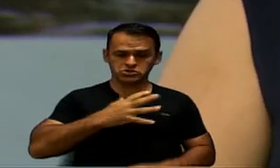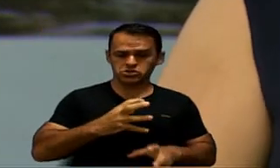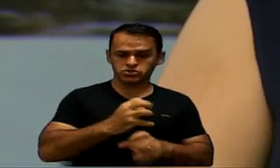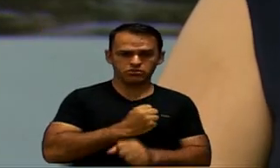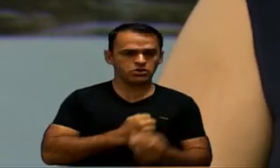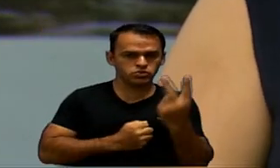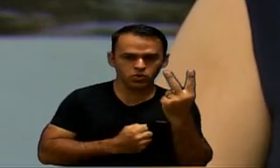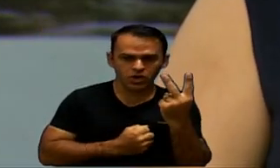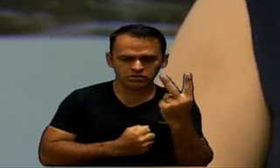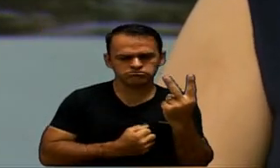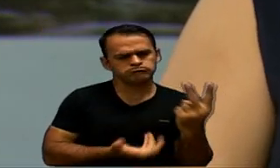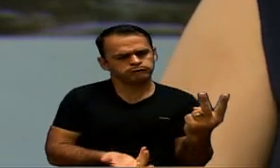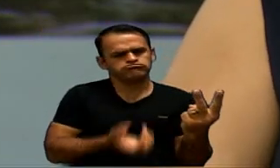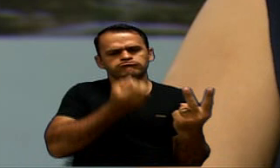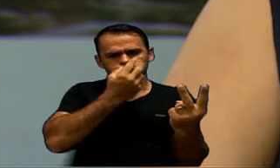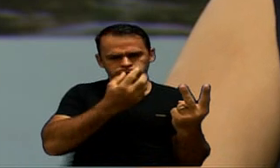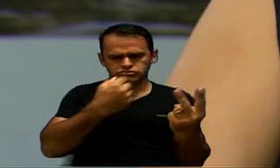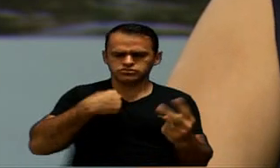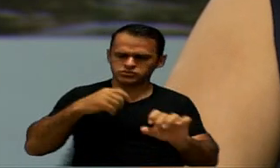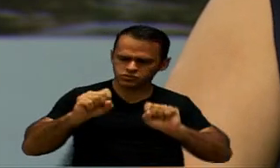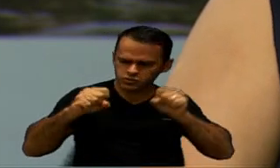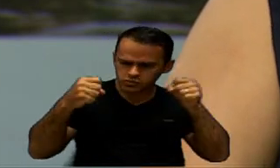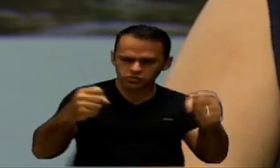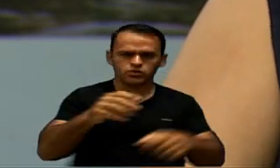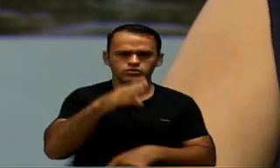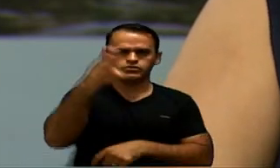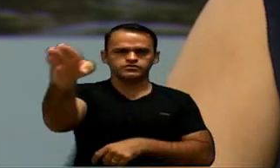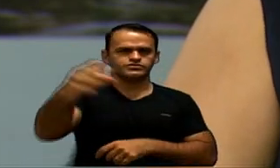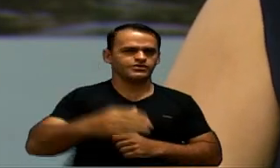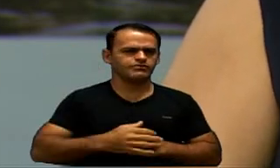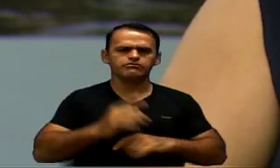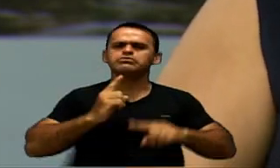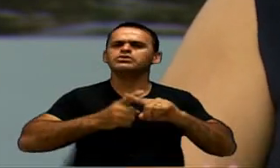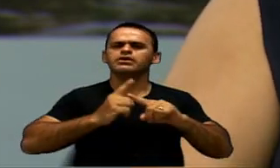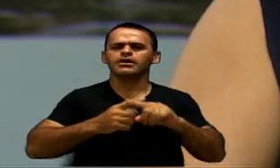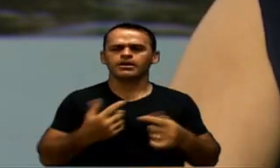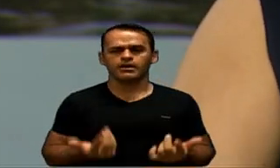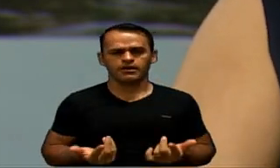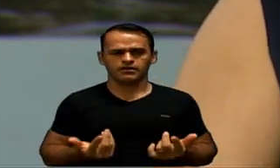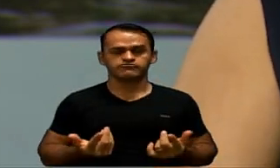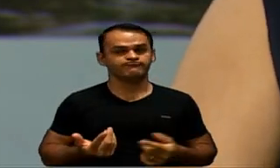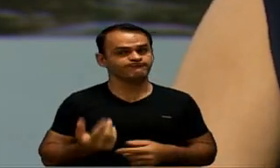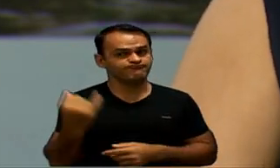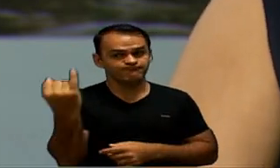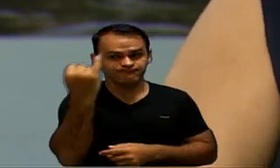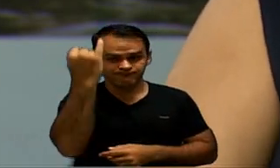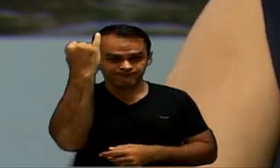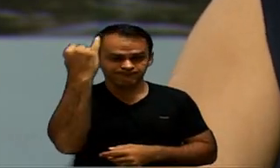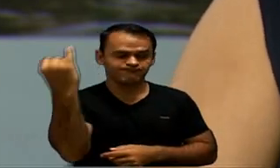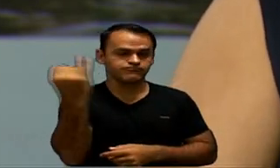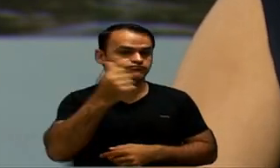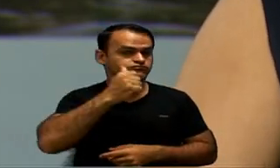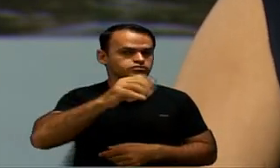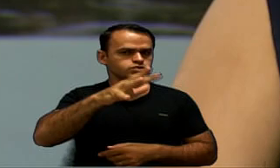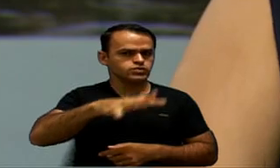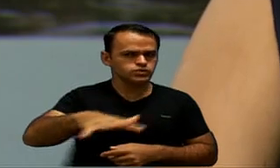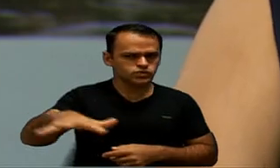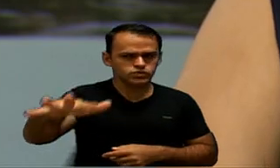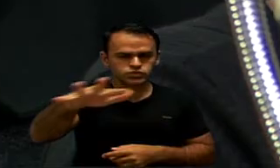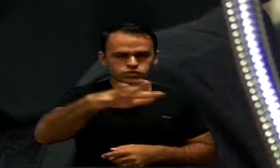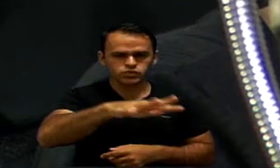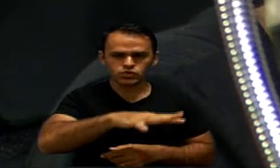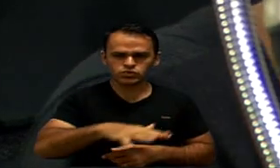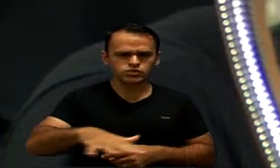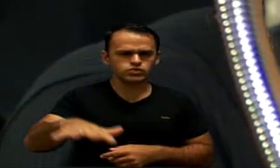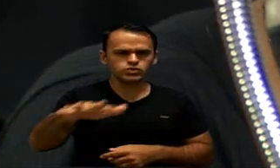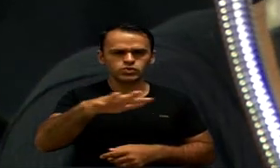outra, eu ia estar lá. Porque é muito importante que a mulher vítima de